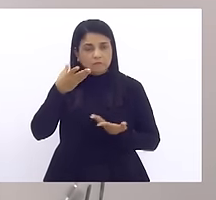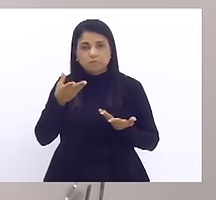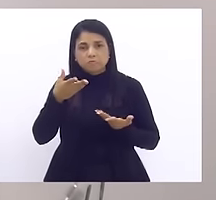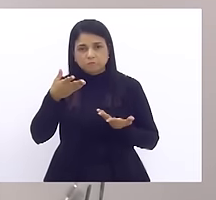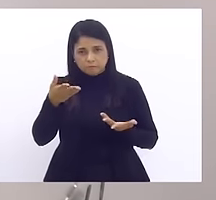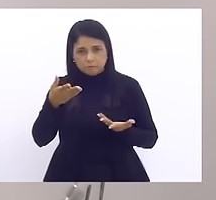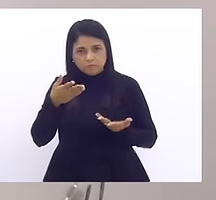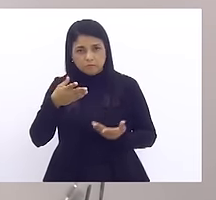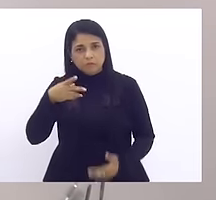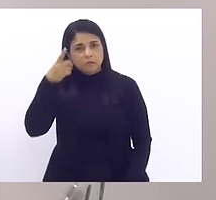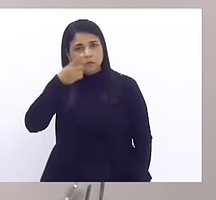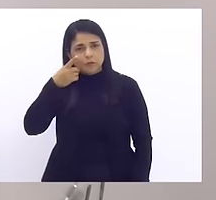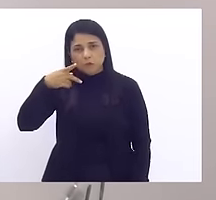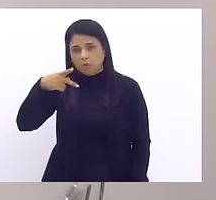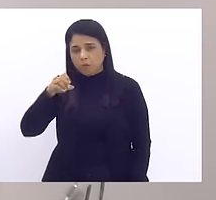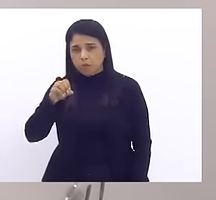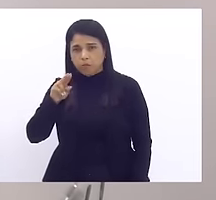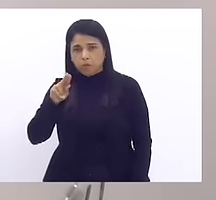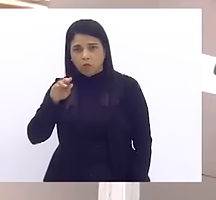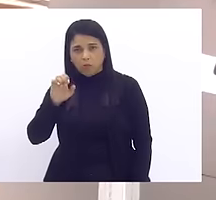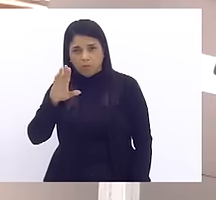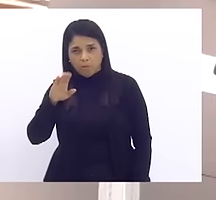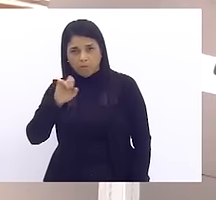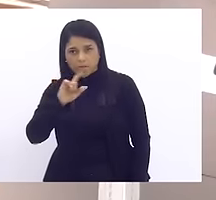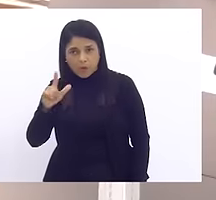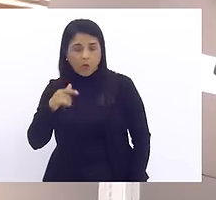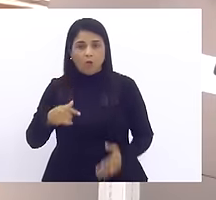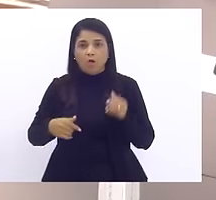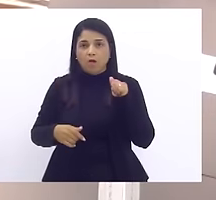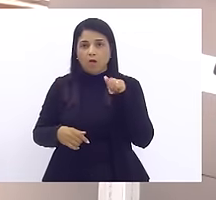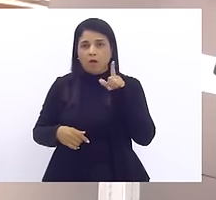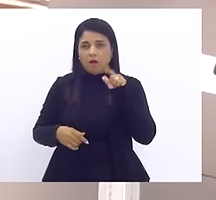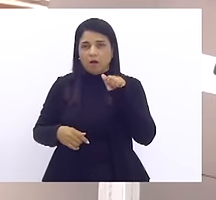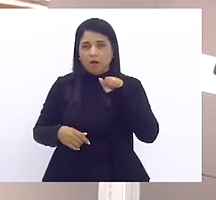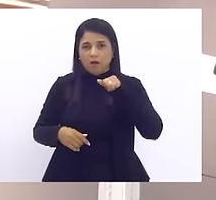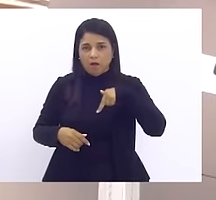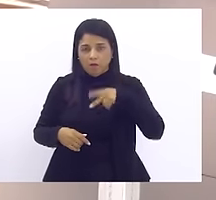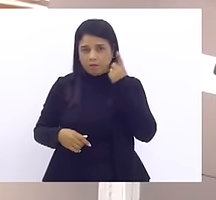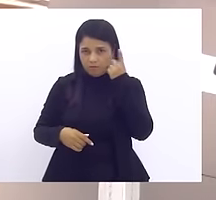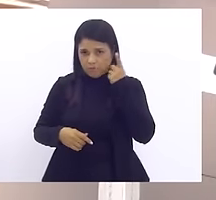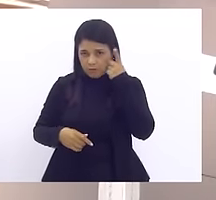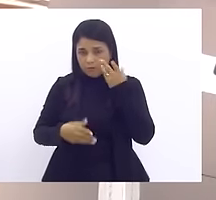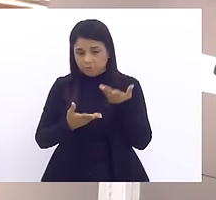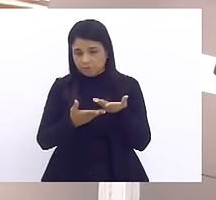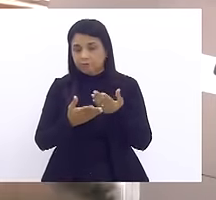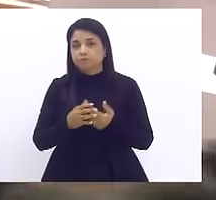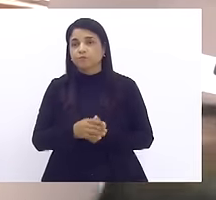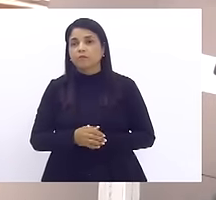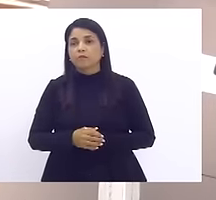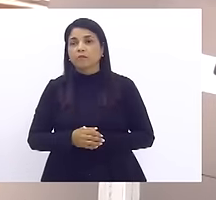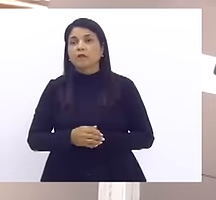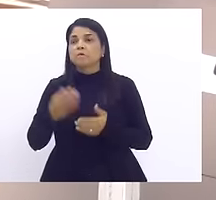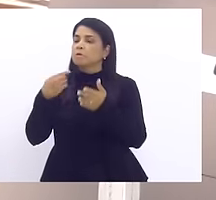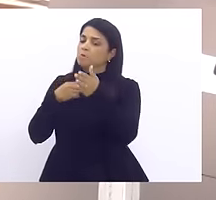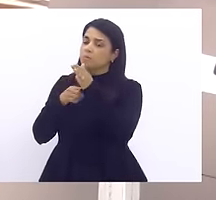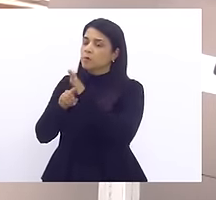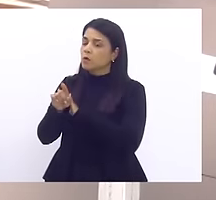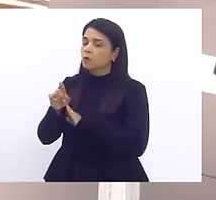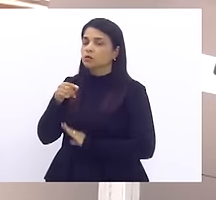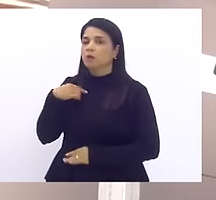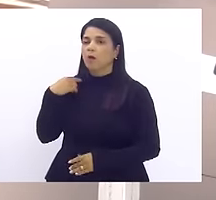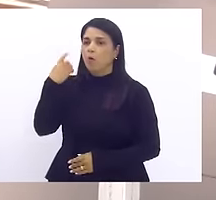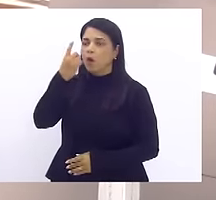deputado por Bel eu só queria fazer uma queria fazer uma pergunta ao advogado da pele